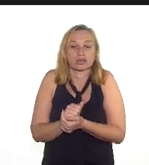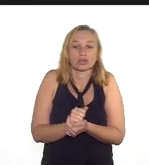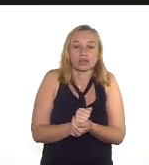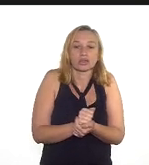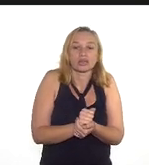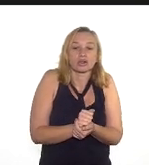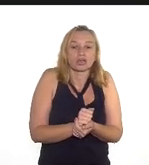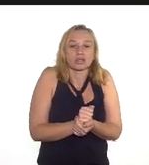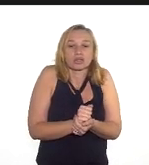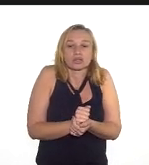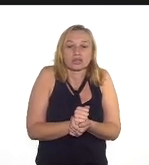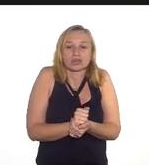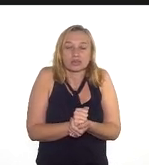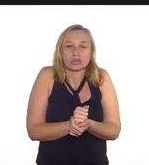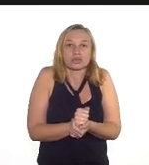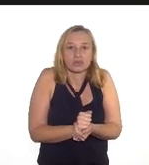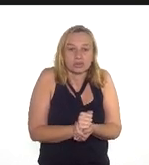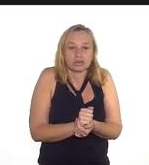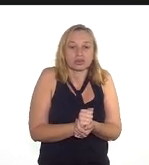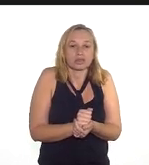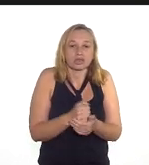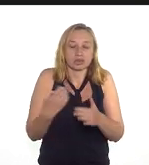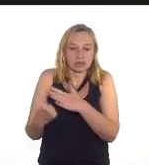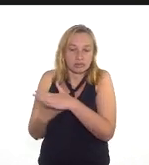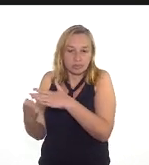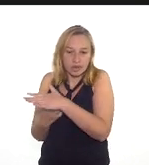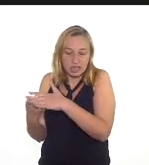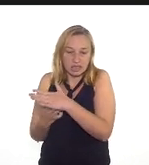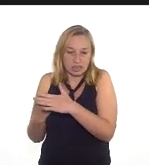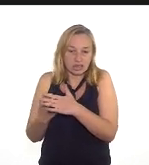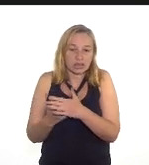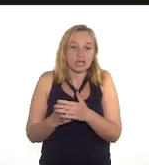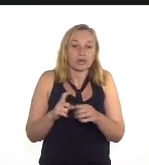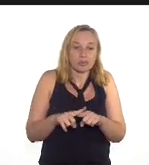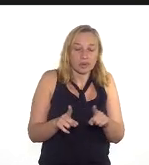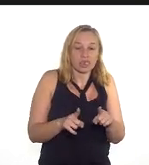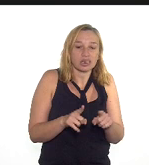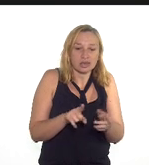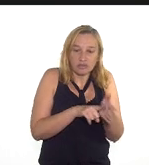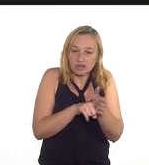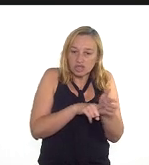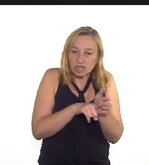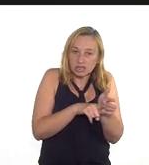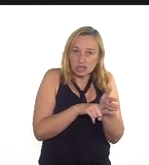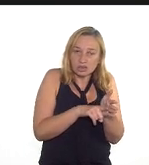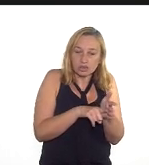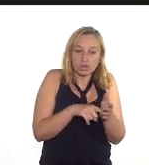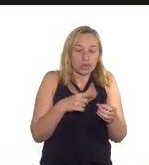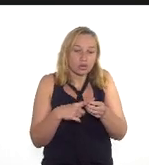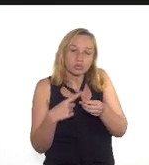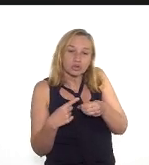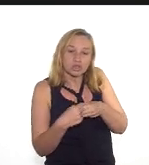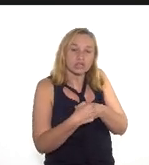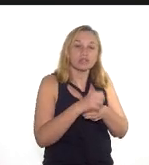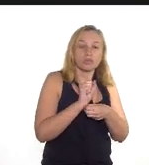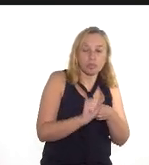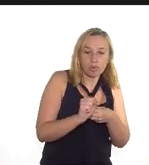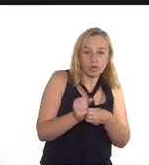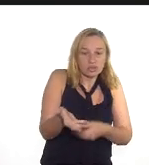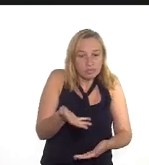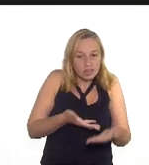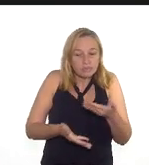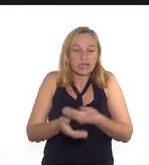tal forma que não onere também demais as empresas, mas seja eficaz na fiscalização, que os municípios possam